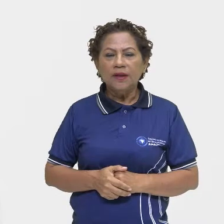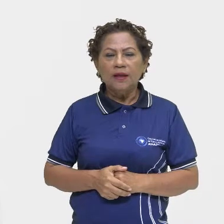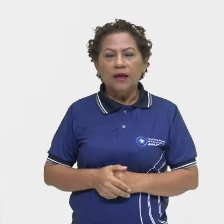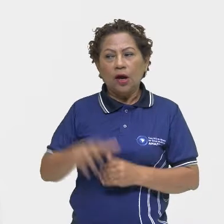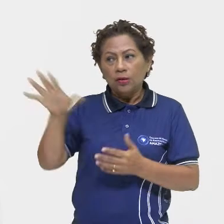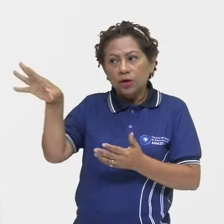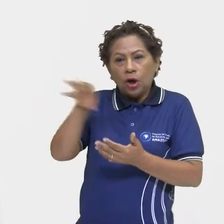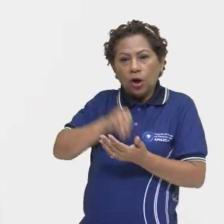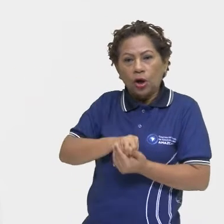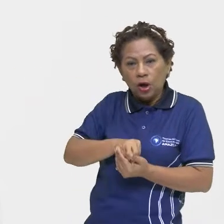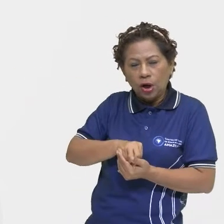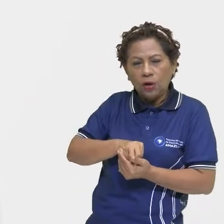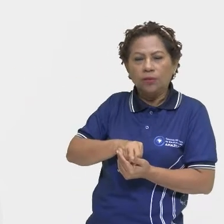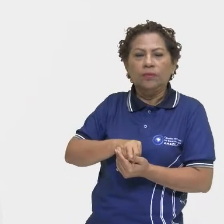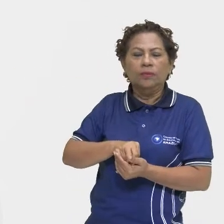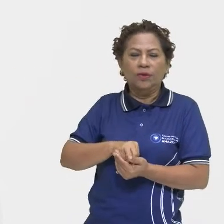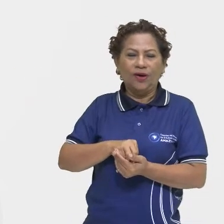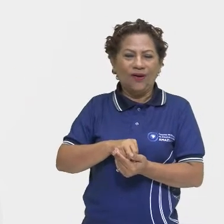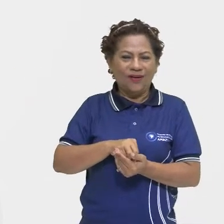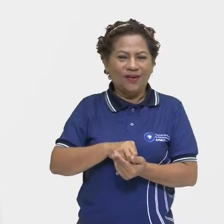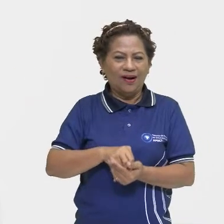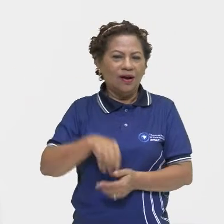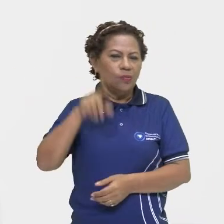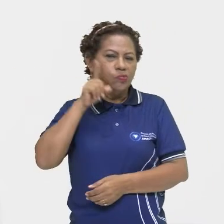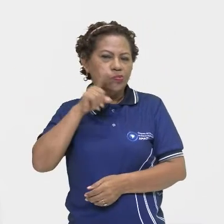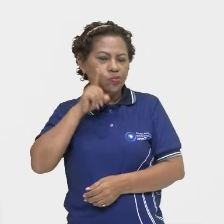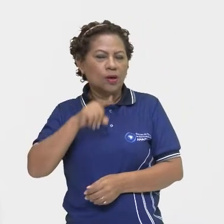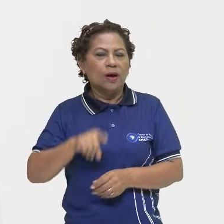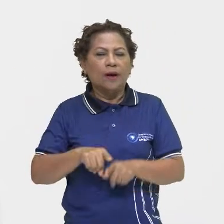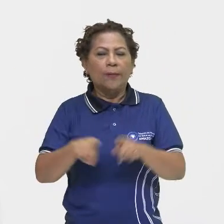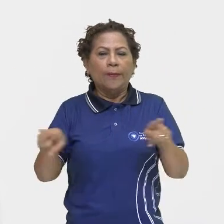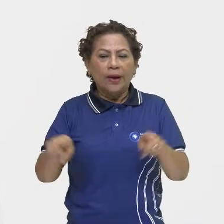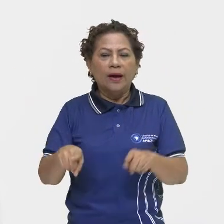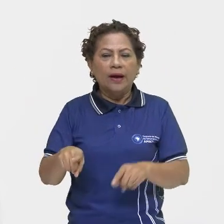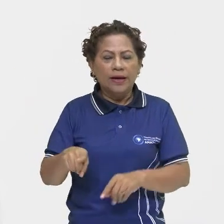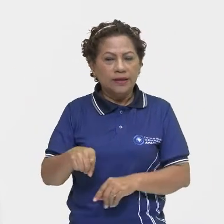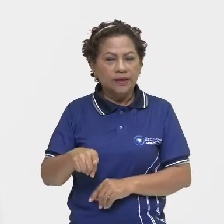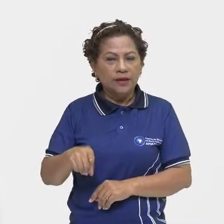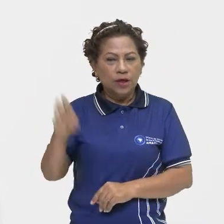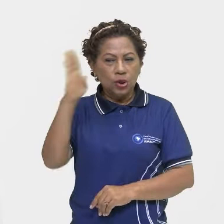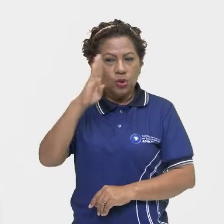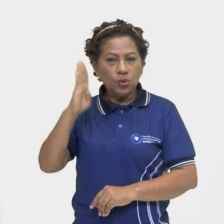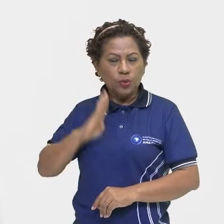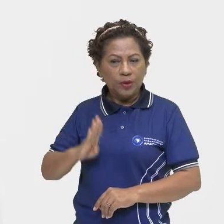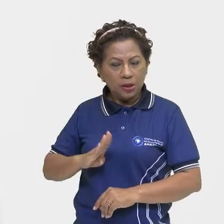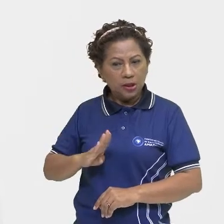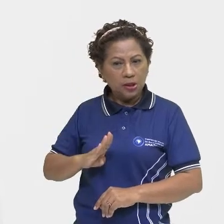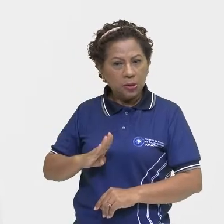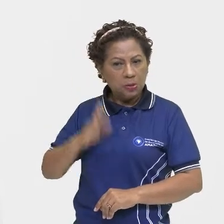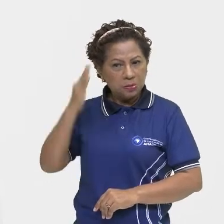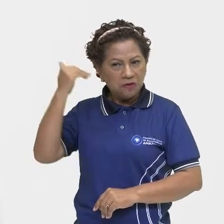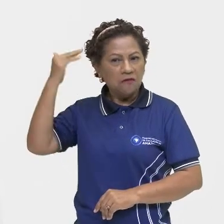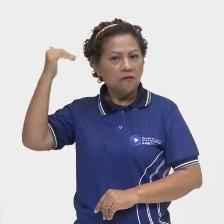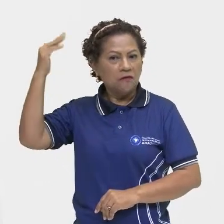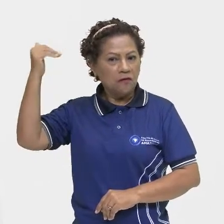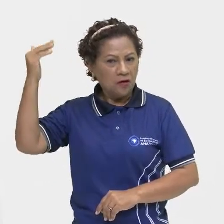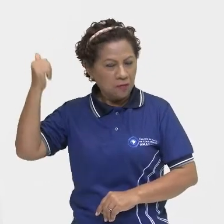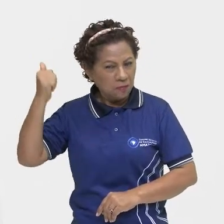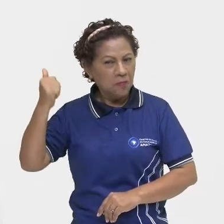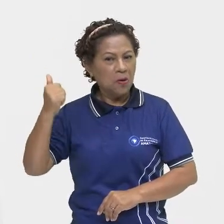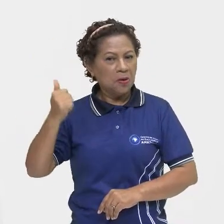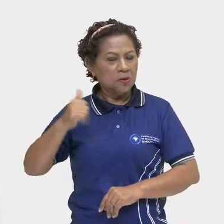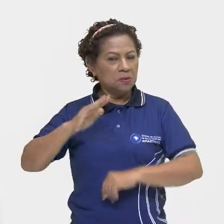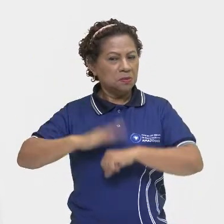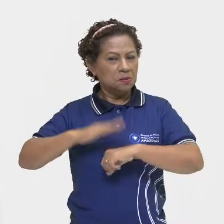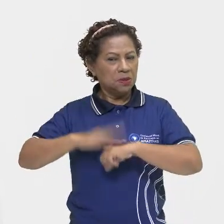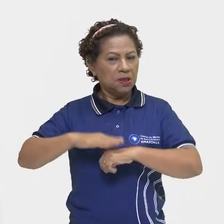grafite brasileiro é reconhecido entre os melhores do mundo. Aí a gente tem uma imagem,